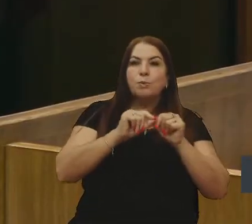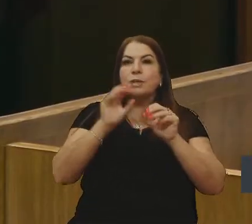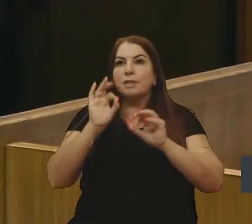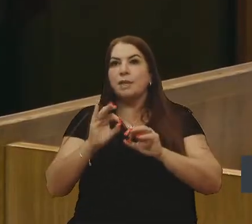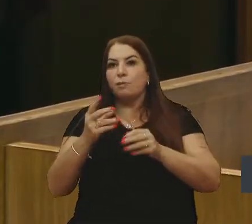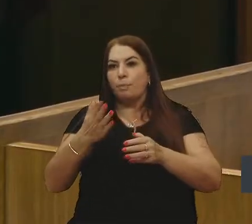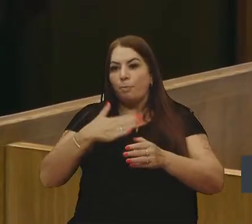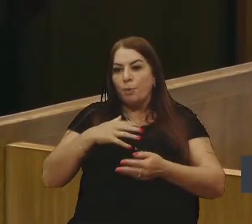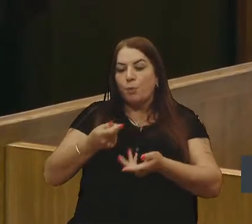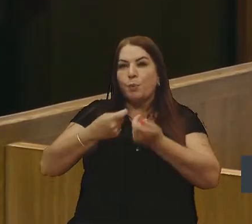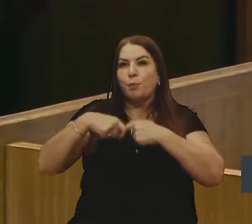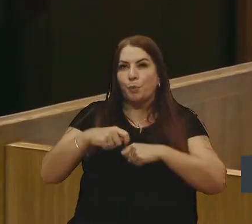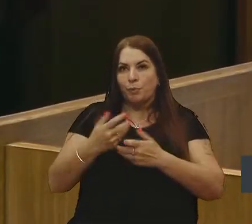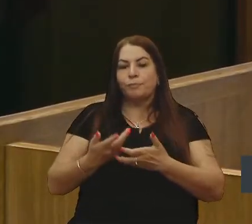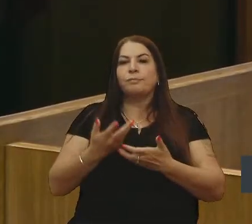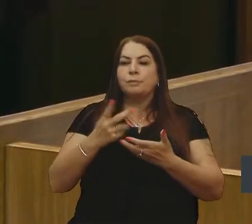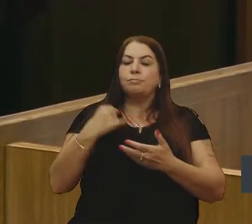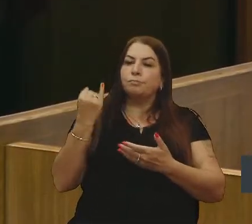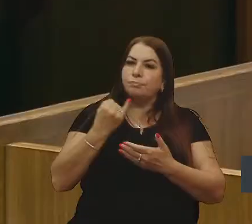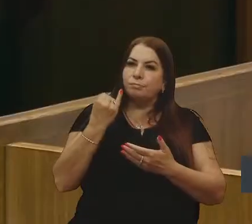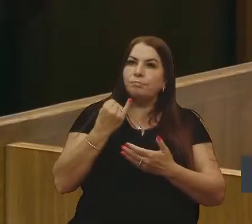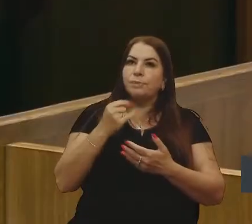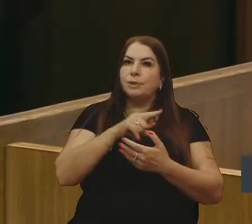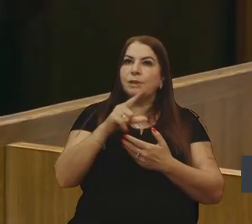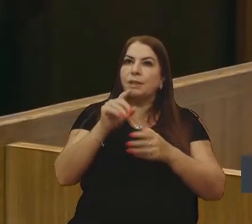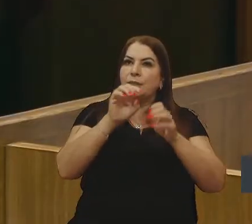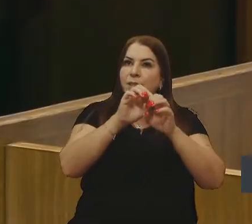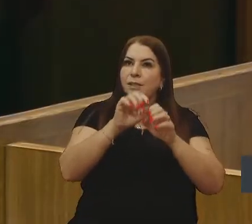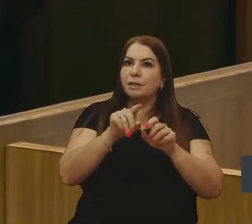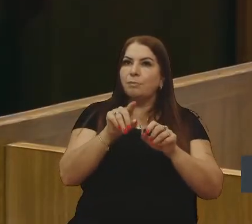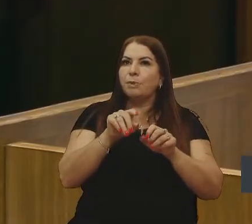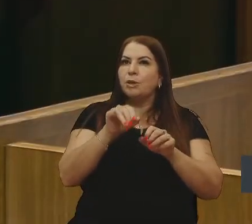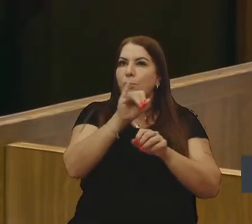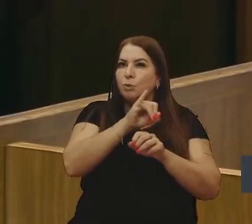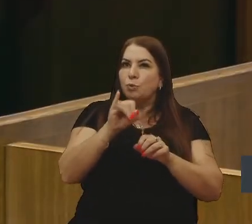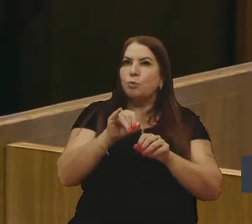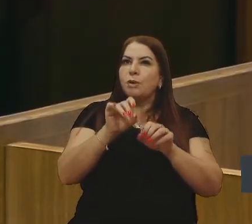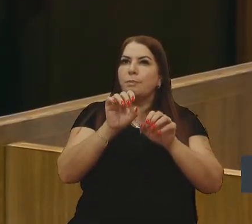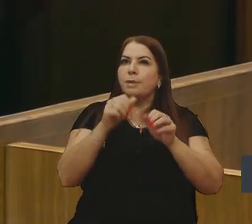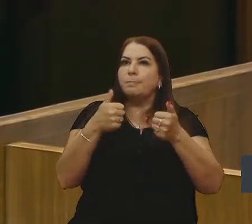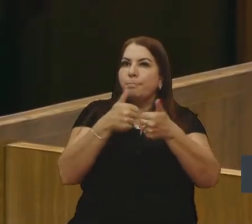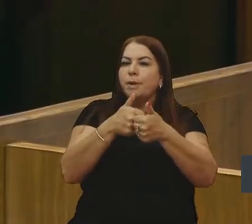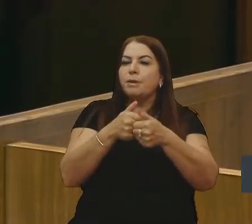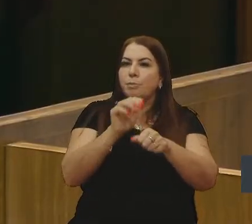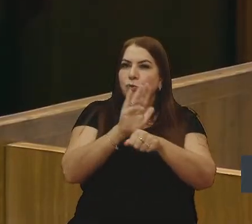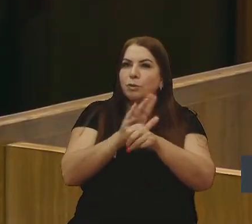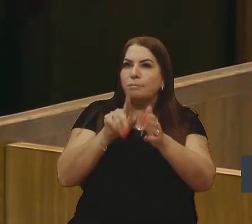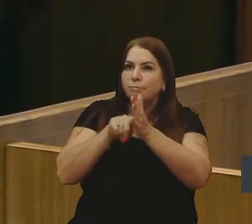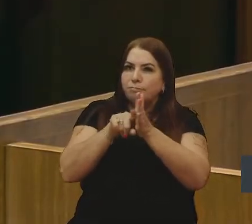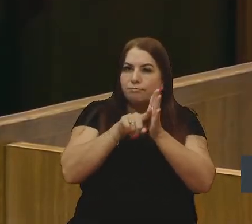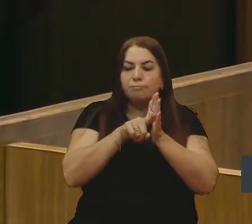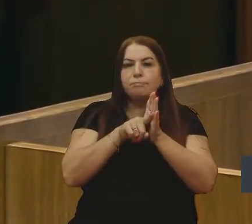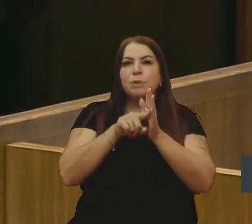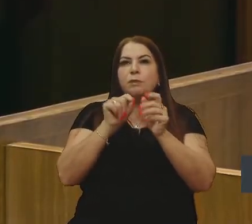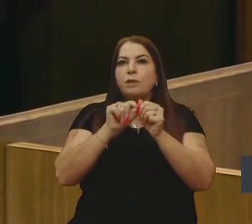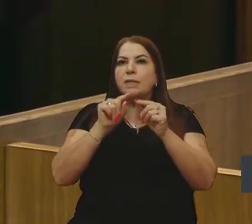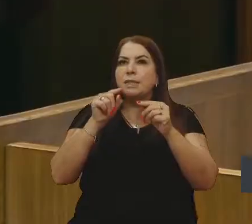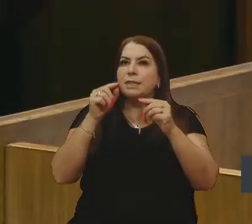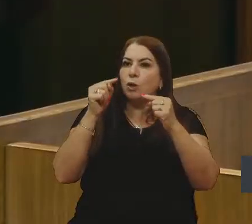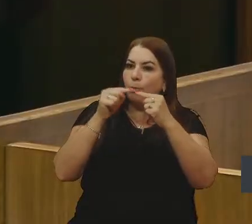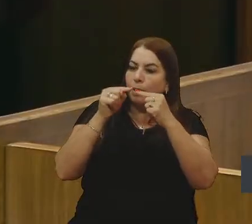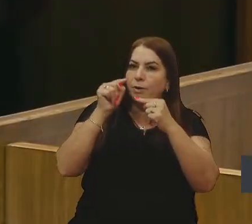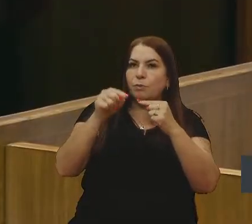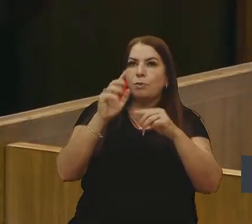seu negócio. Então, por isso que é importante, às vezes, ter essa instrutoria mais próxima, até para te ajudar a pesquisar aquilo que faz sentido para